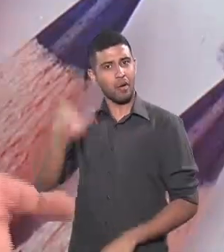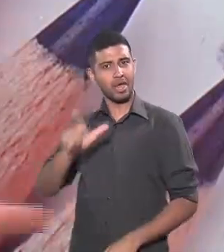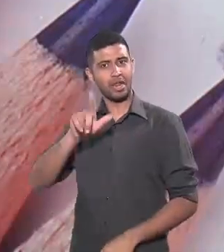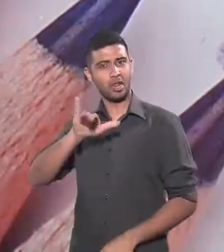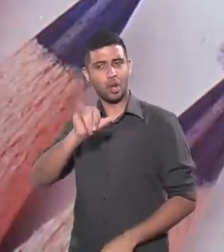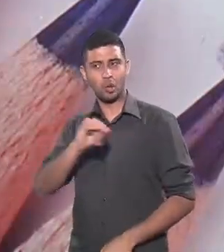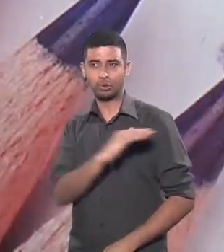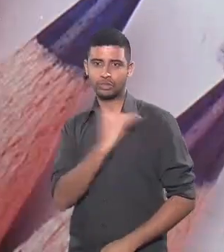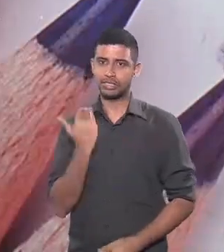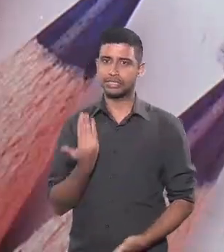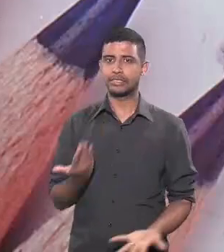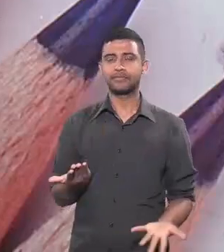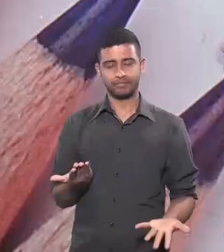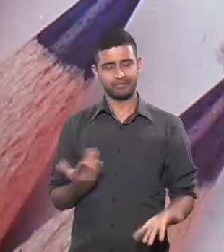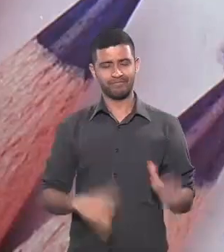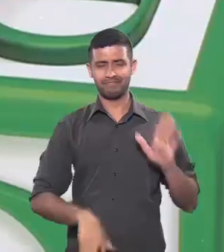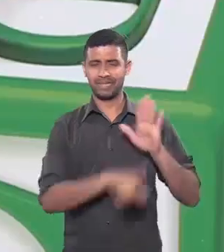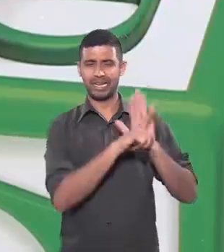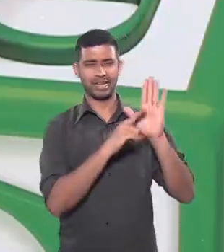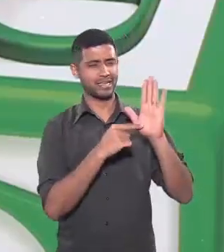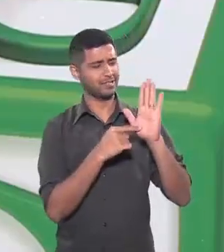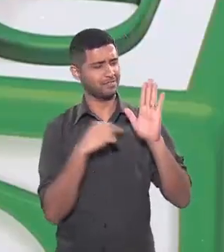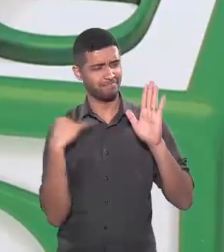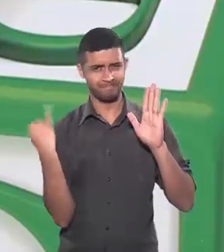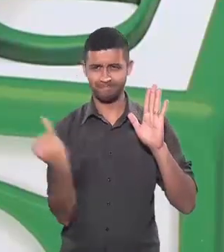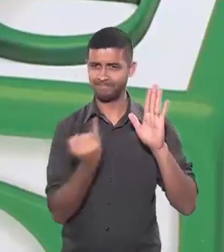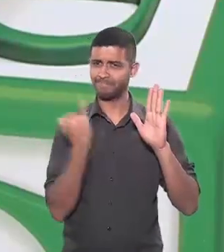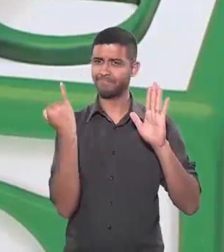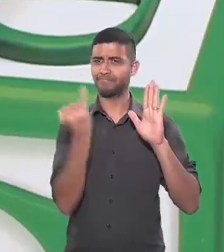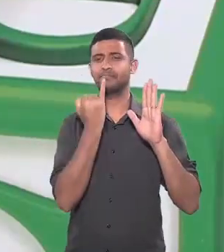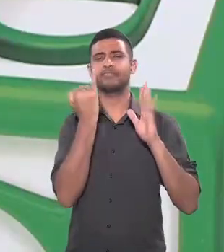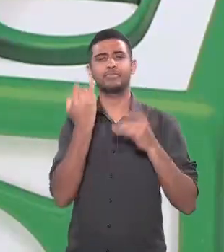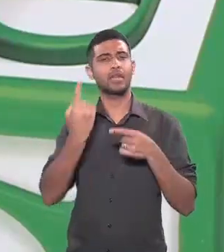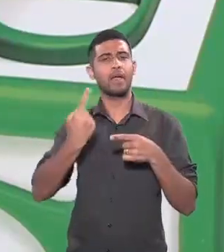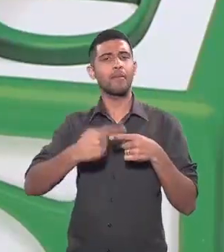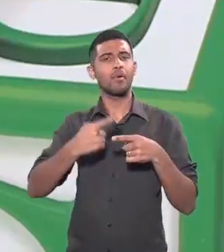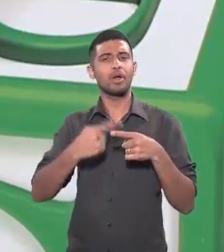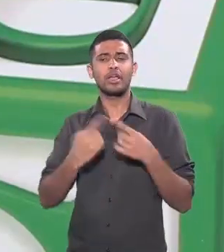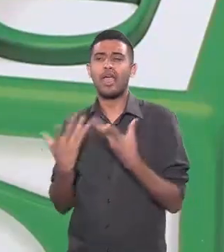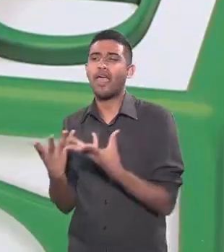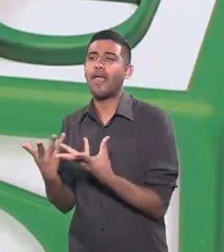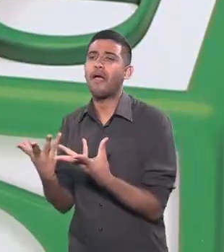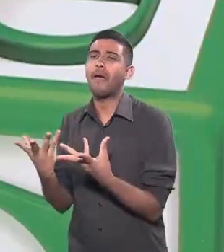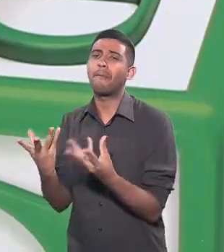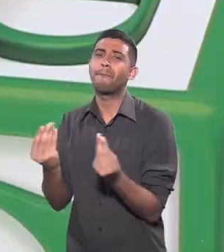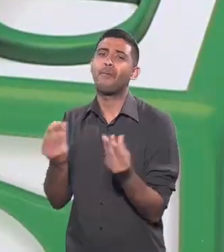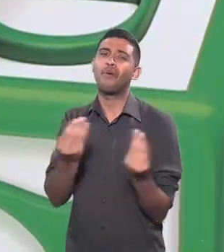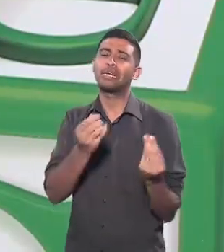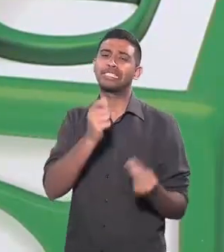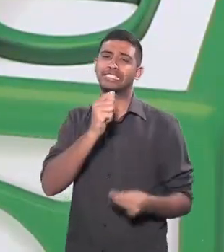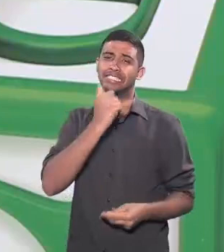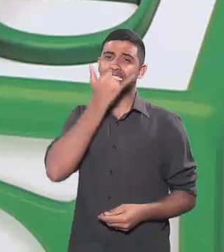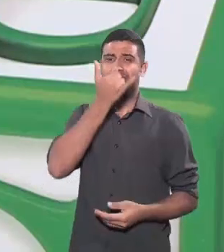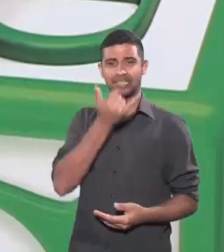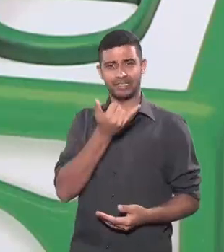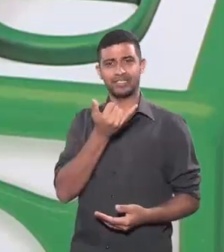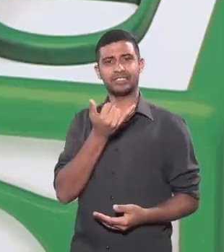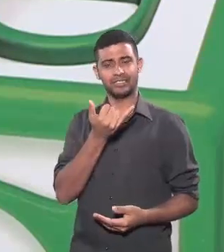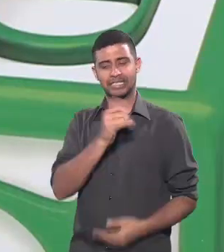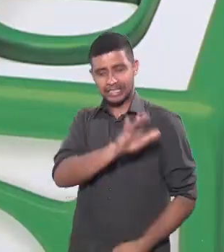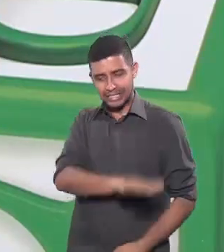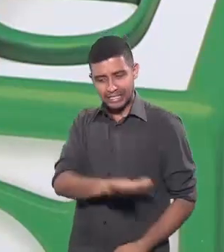como aconteceu com o Lucas? Eu acho essa lei importantíssima, porque muitos acidentes na